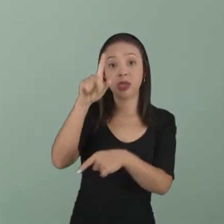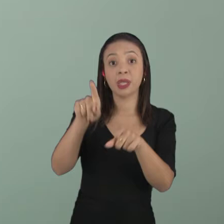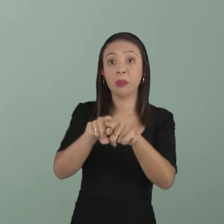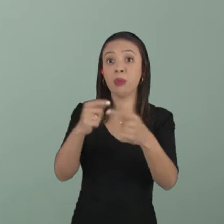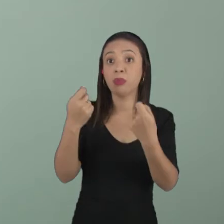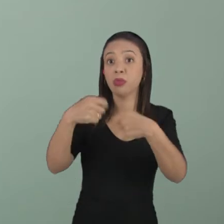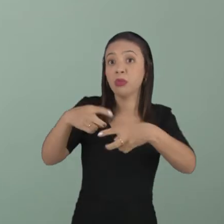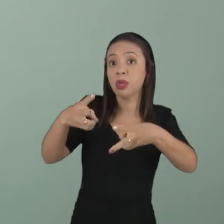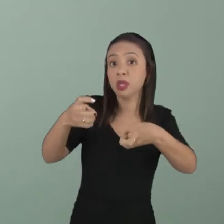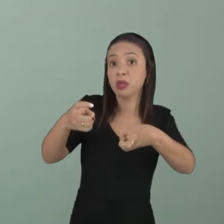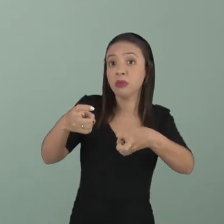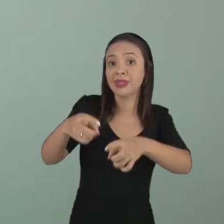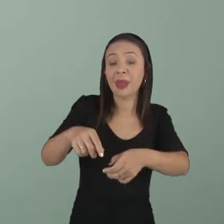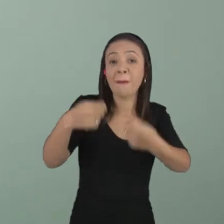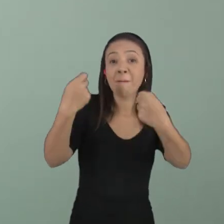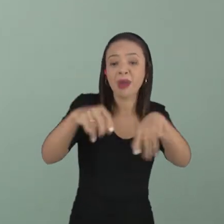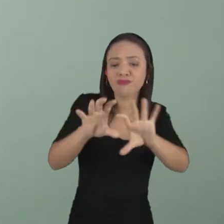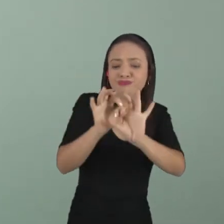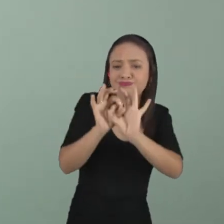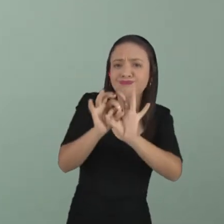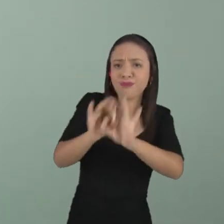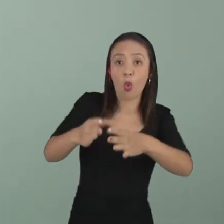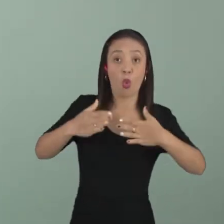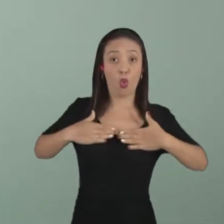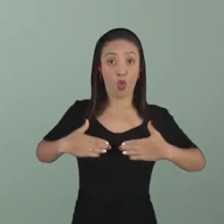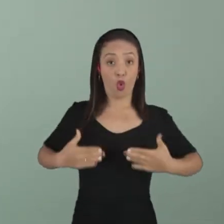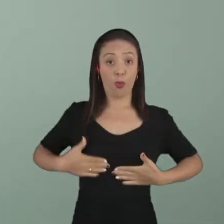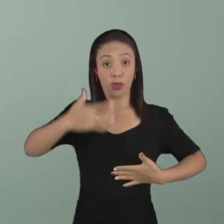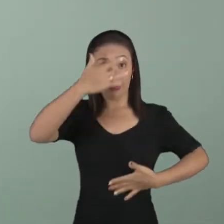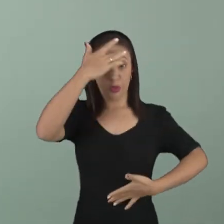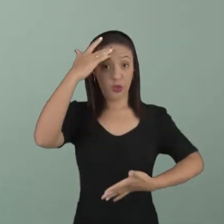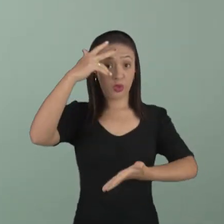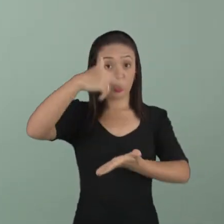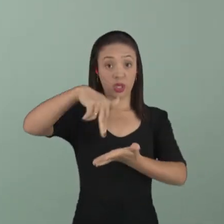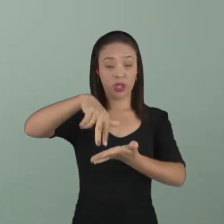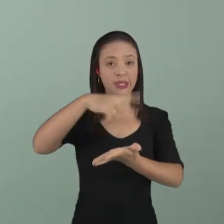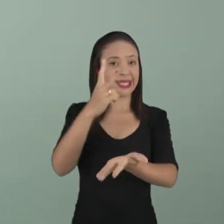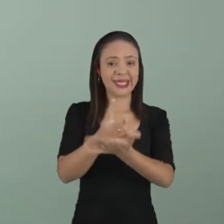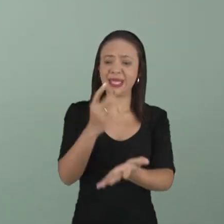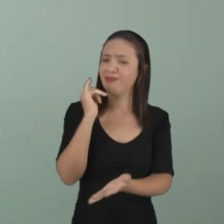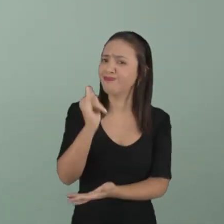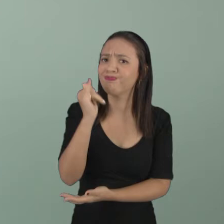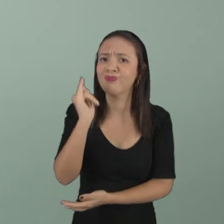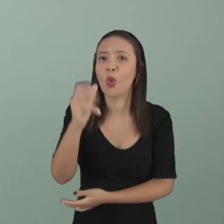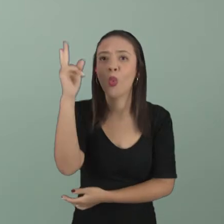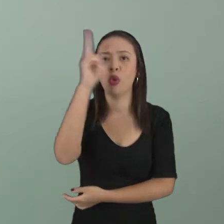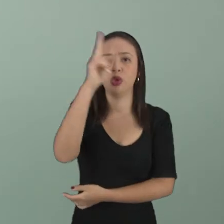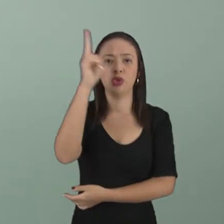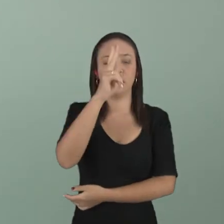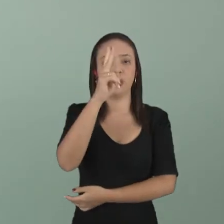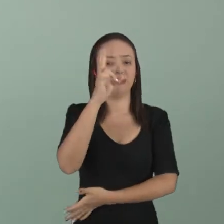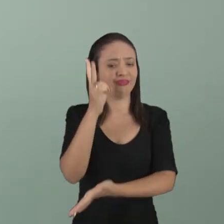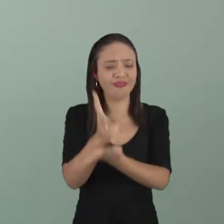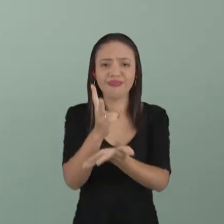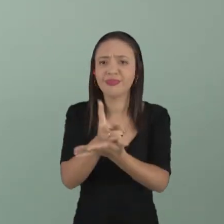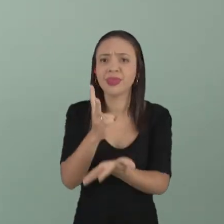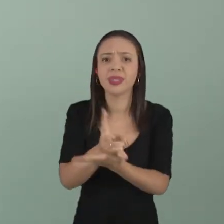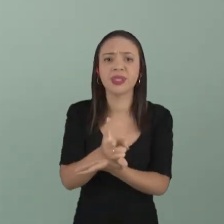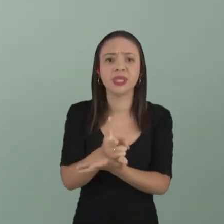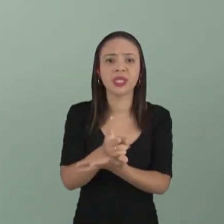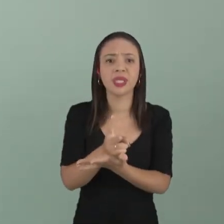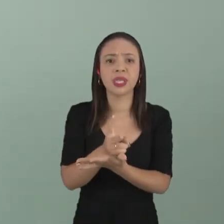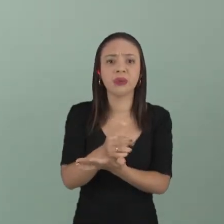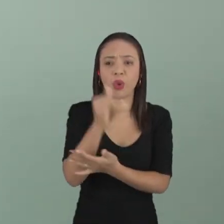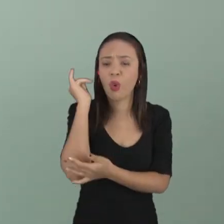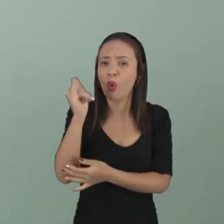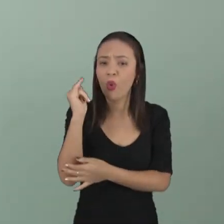era condicionado, o corpo desse bailarino, a contar uma história. E essa contação de história com o